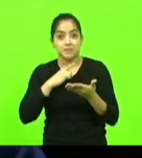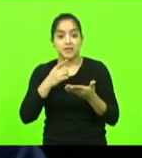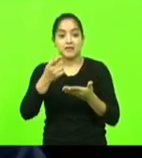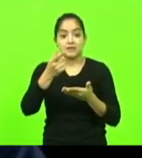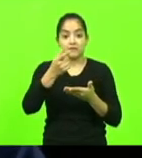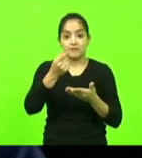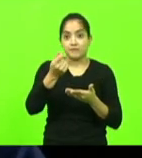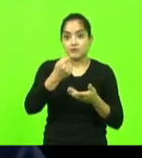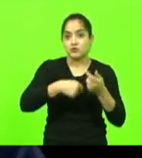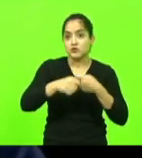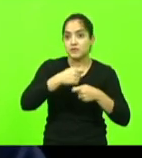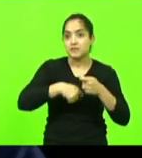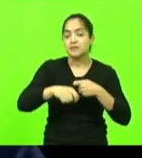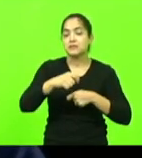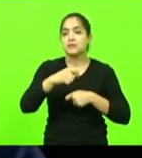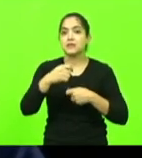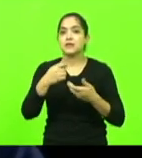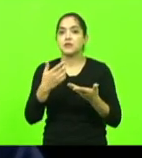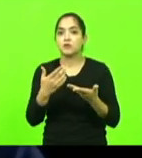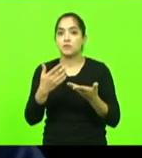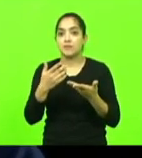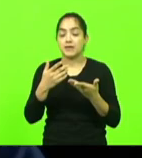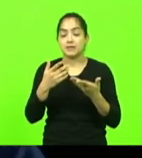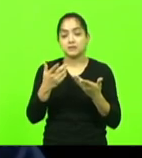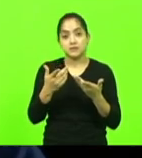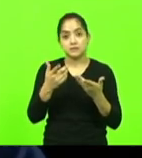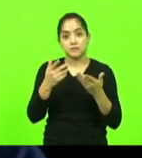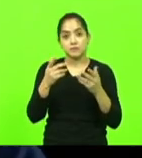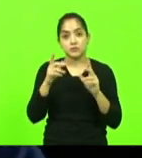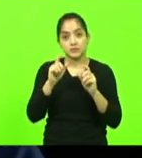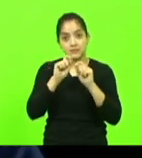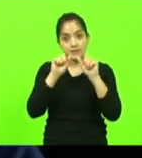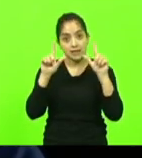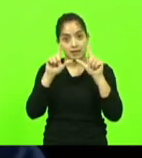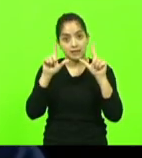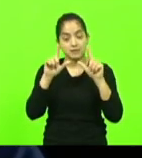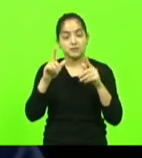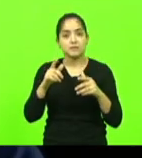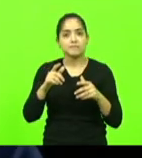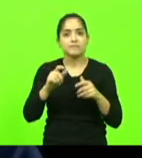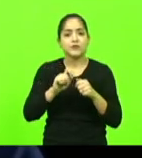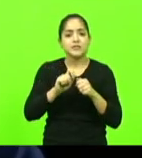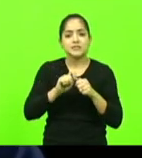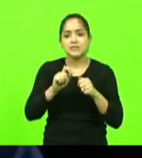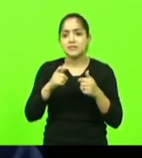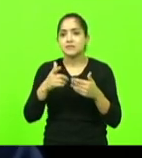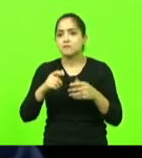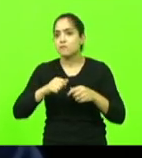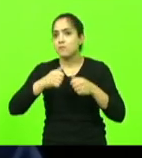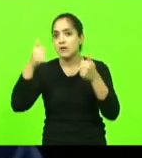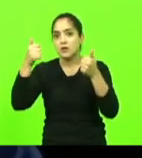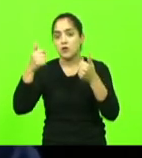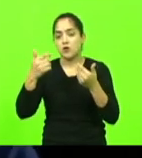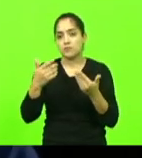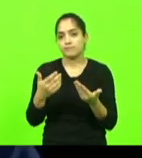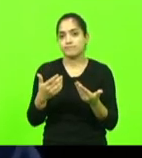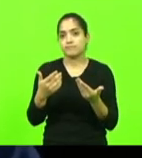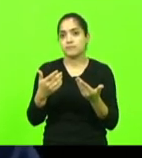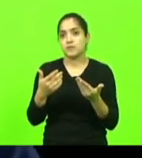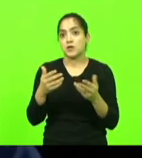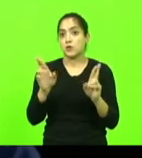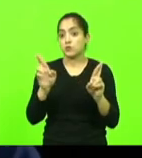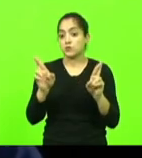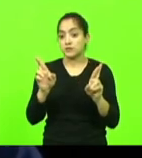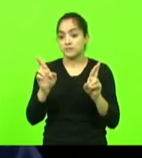estaremos vigilantes para fazer o que melhor for possível, né? Dentro dessa expectativa. Quando se espera